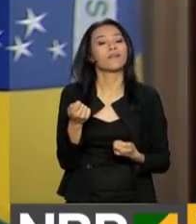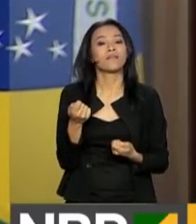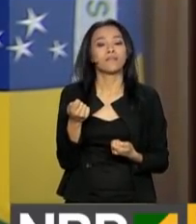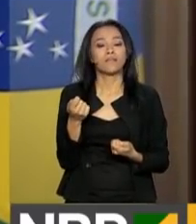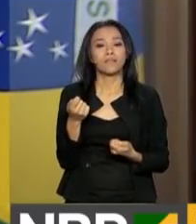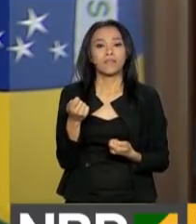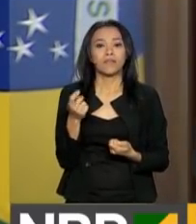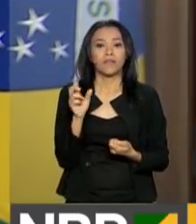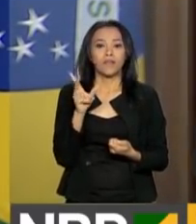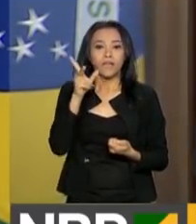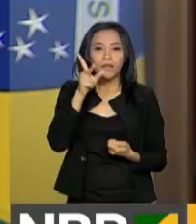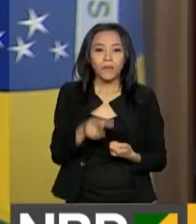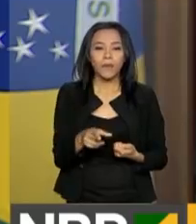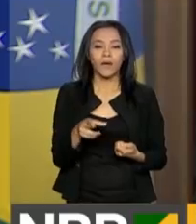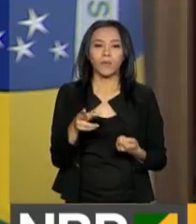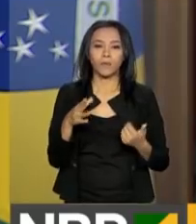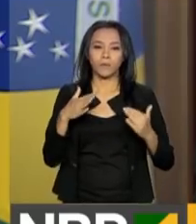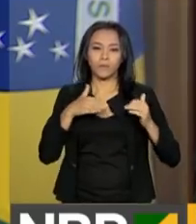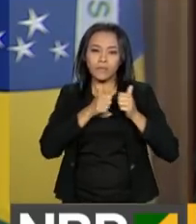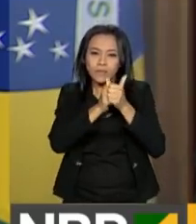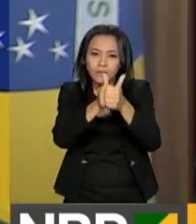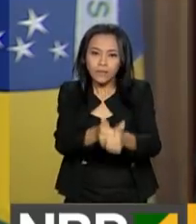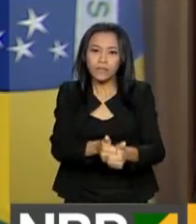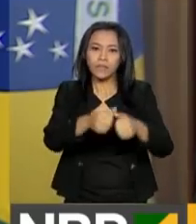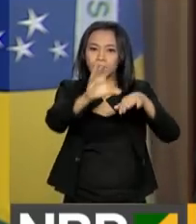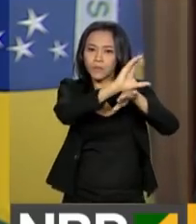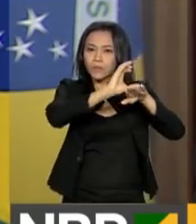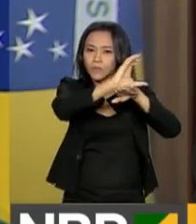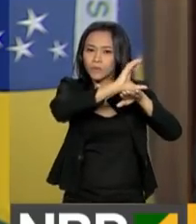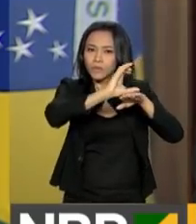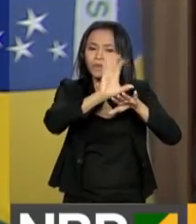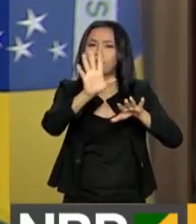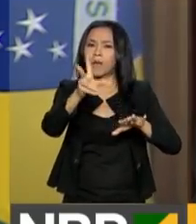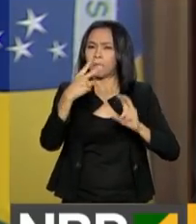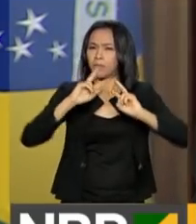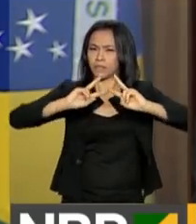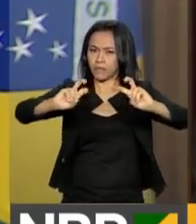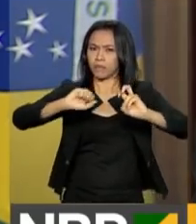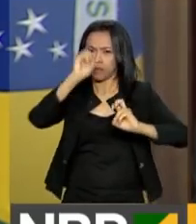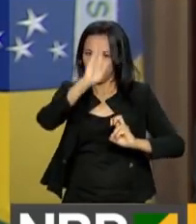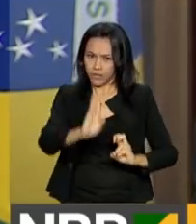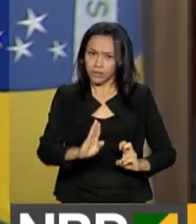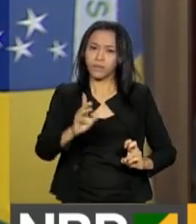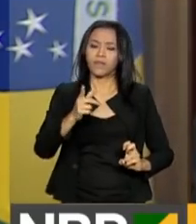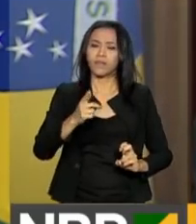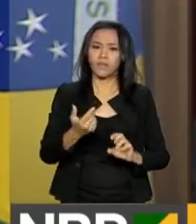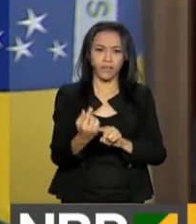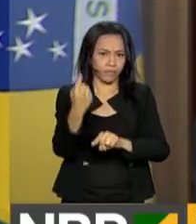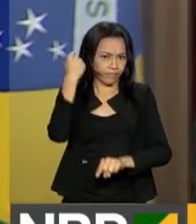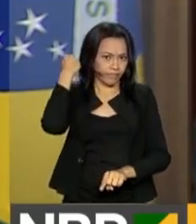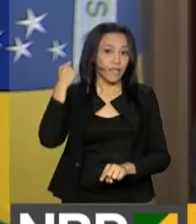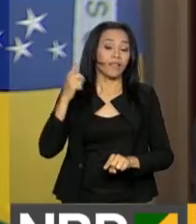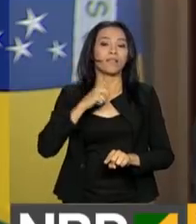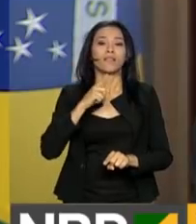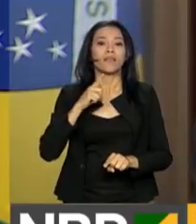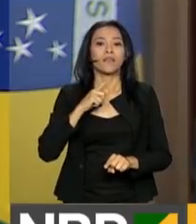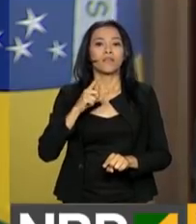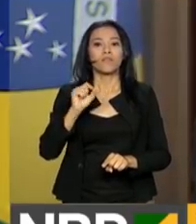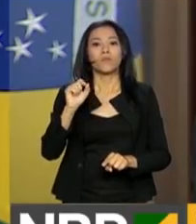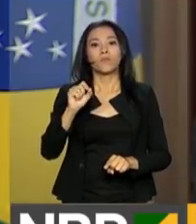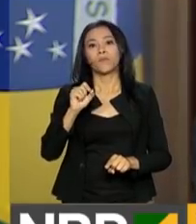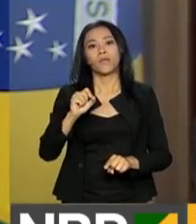do princípio federativo vejam que no brasil não é houve uma grande concentração de recursos